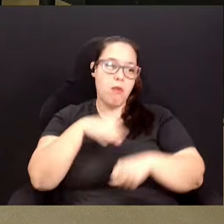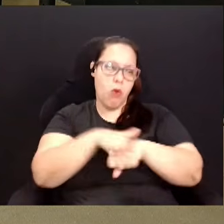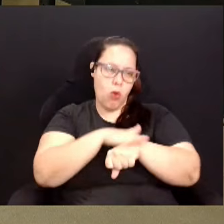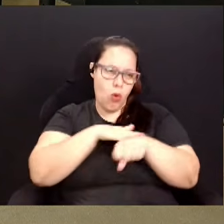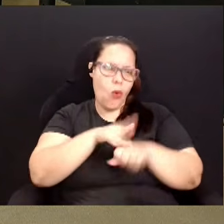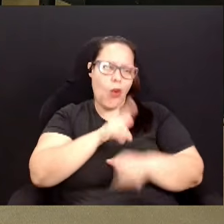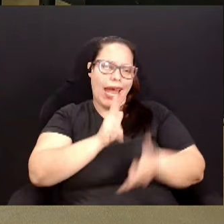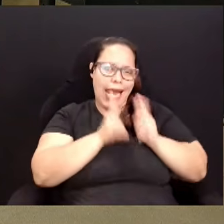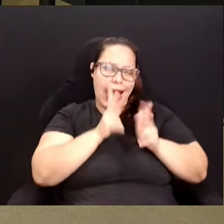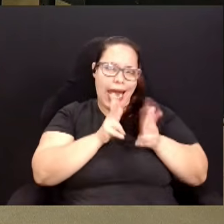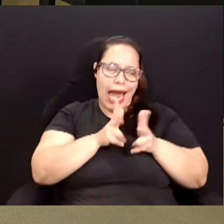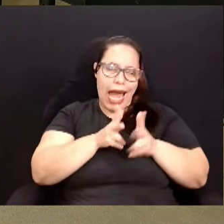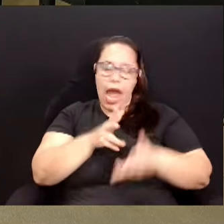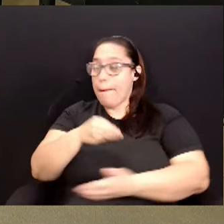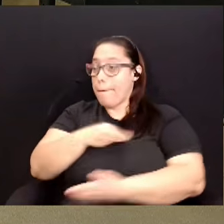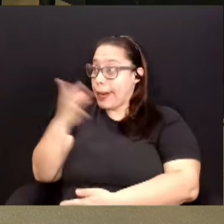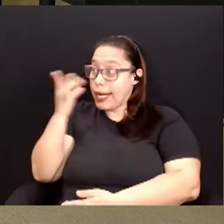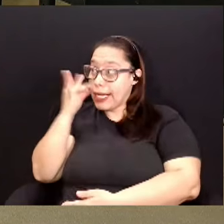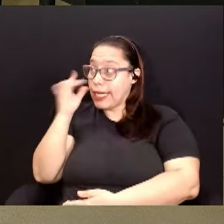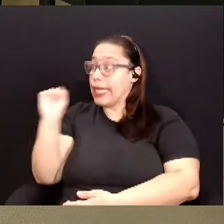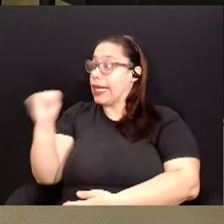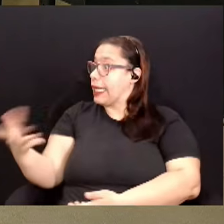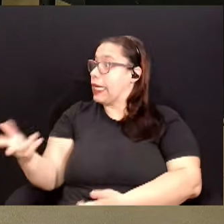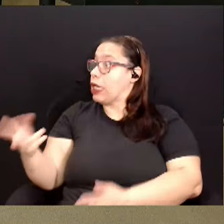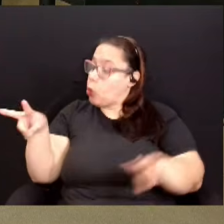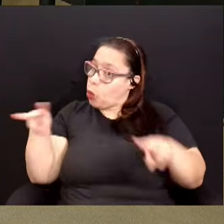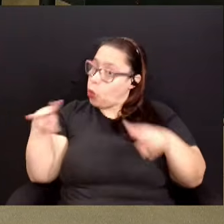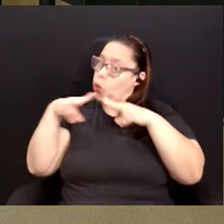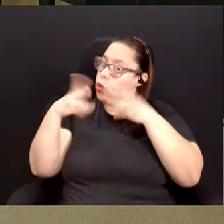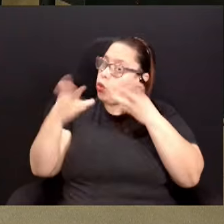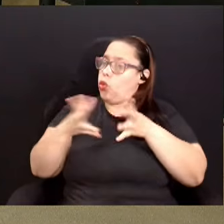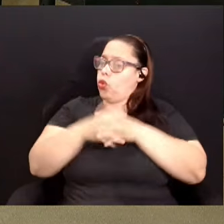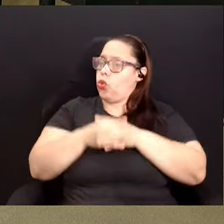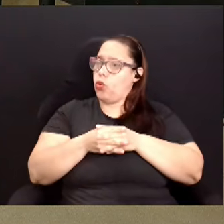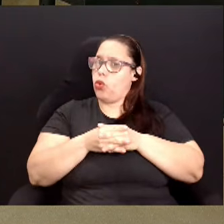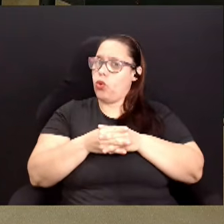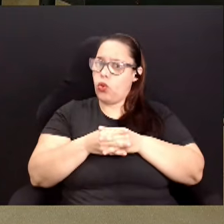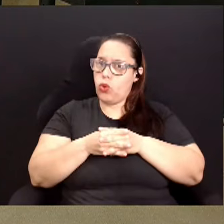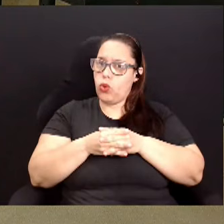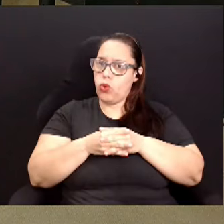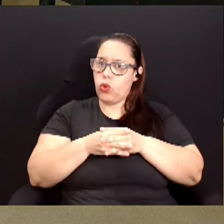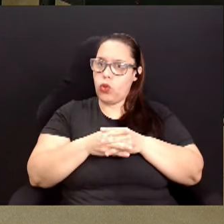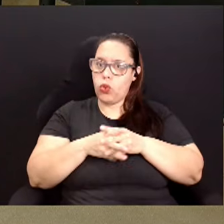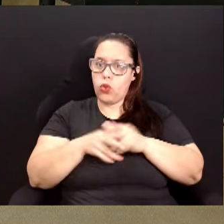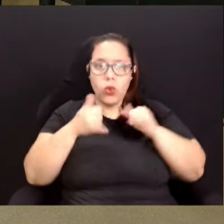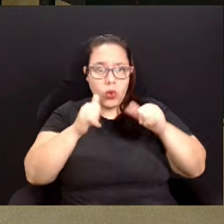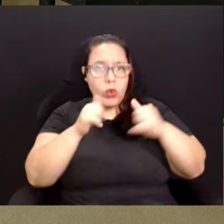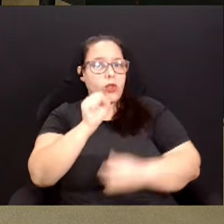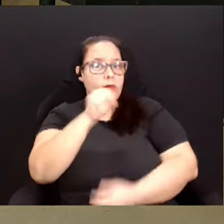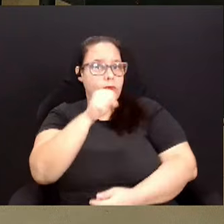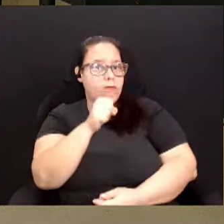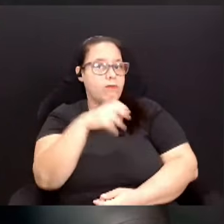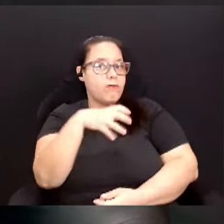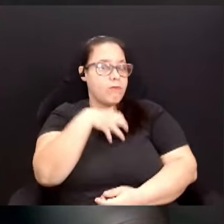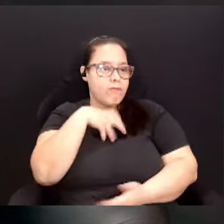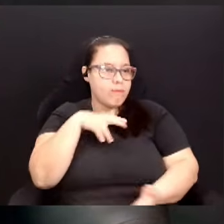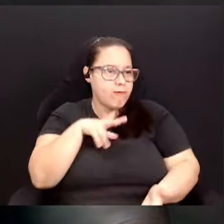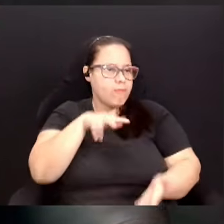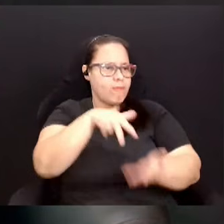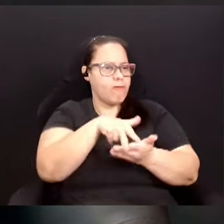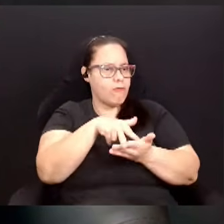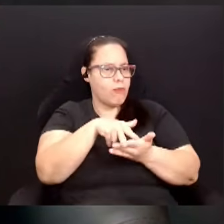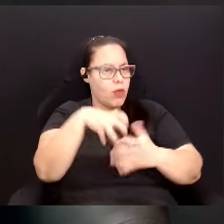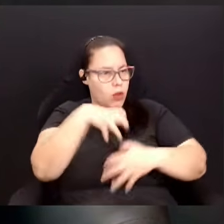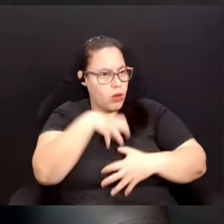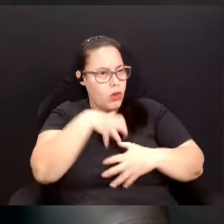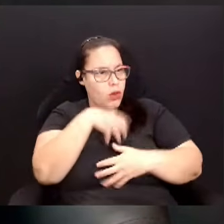né? A presença, né? O olho no olho, a energia de você, né, tá ali sentindo a pessoa, não é só o que a